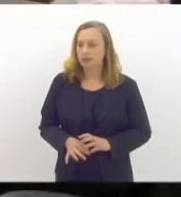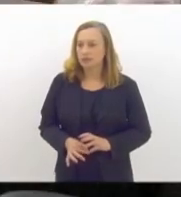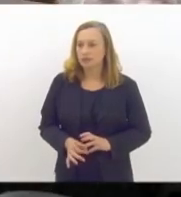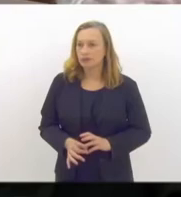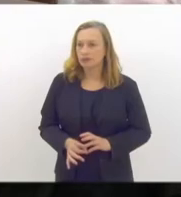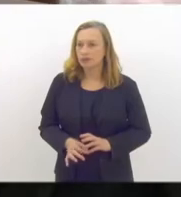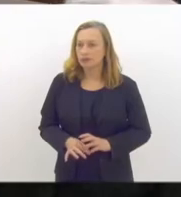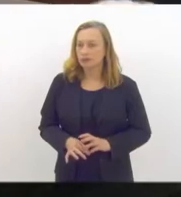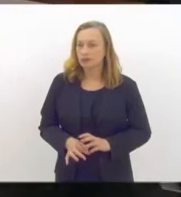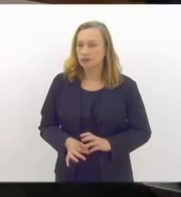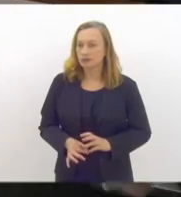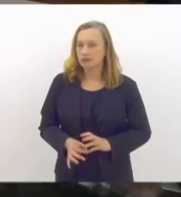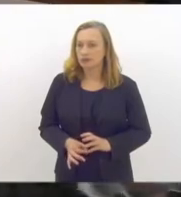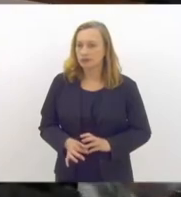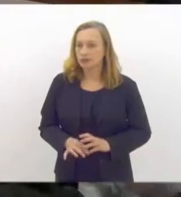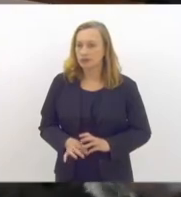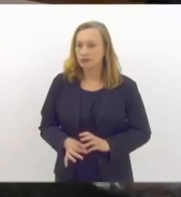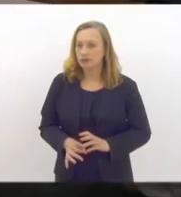Troca, troca.